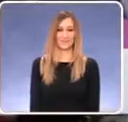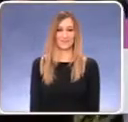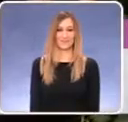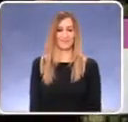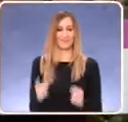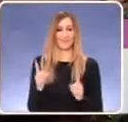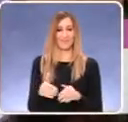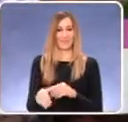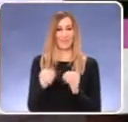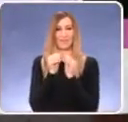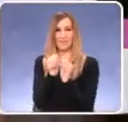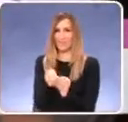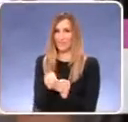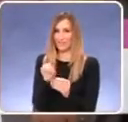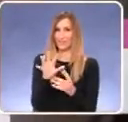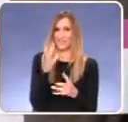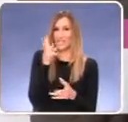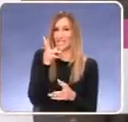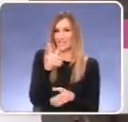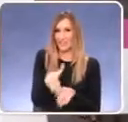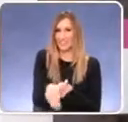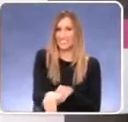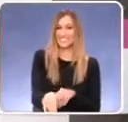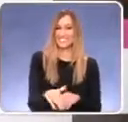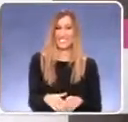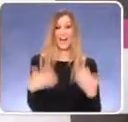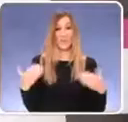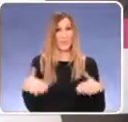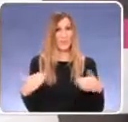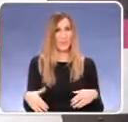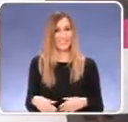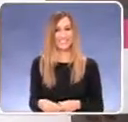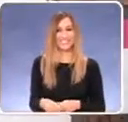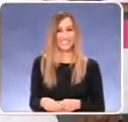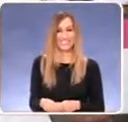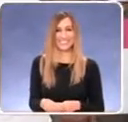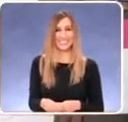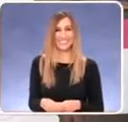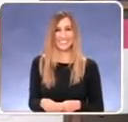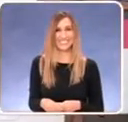Tudo agora até vão ser os beijos mais calientes e tudo. Sim. Agora é que vai ser.